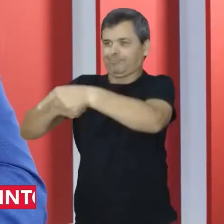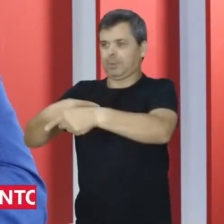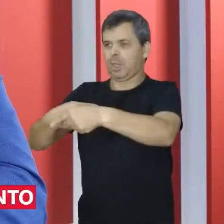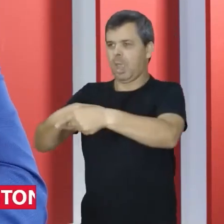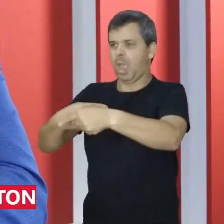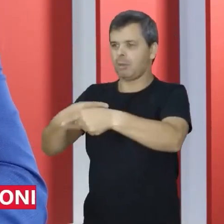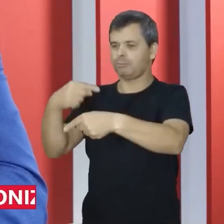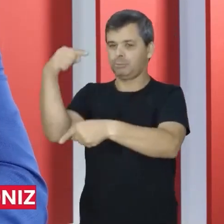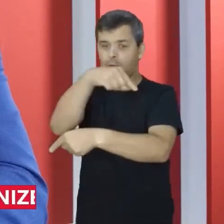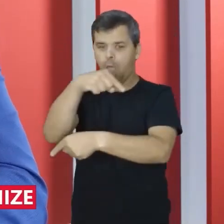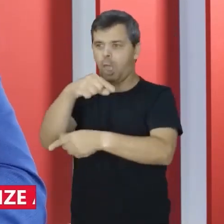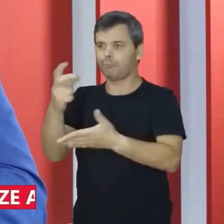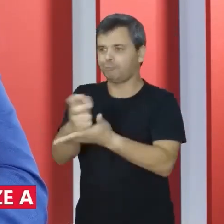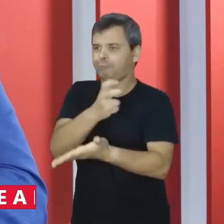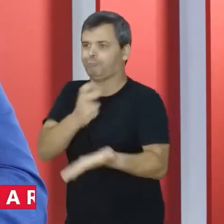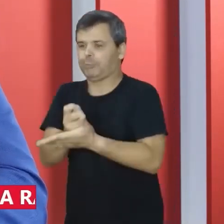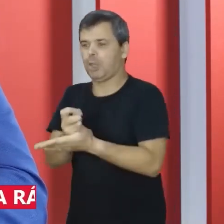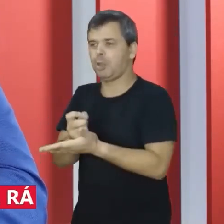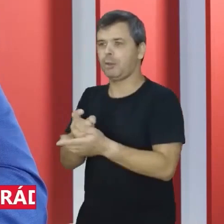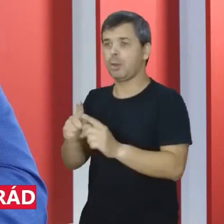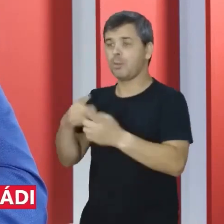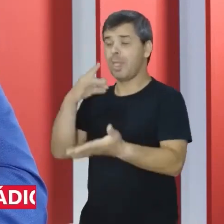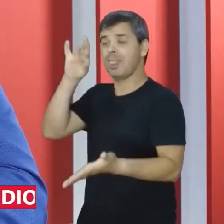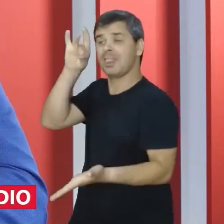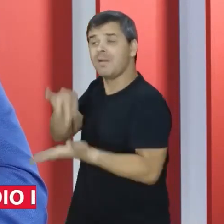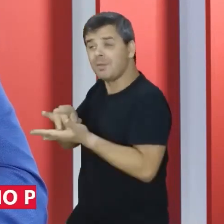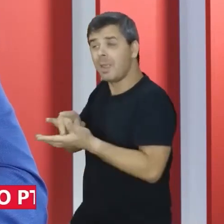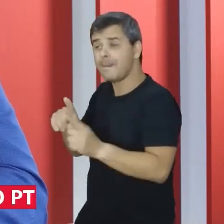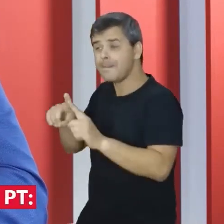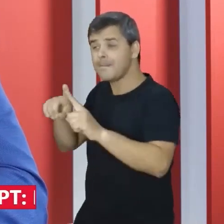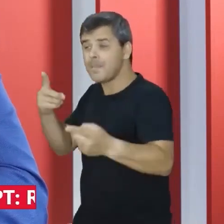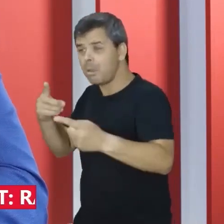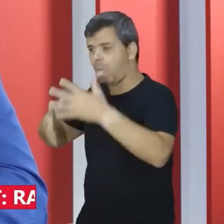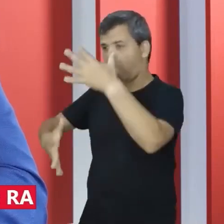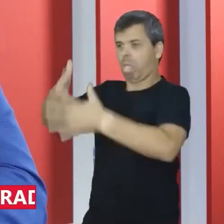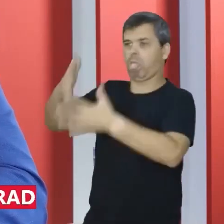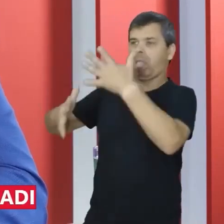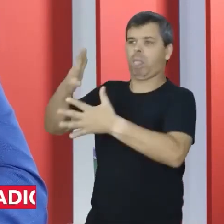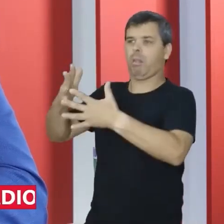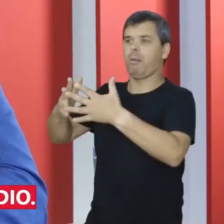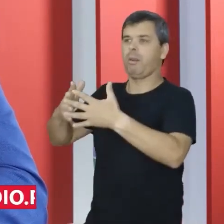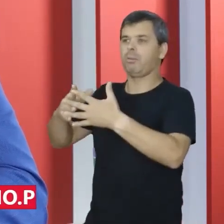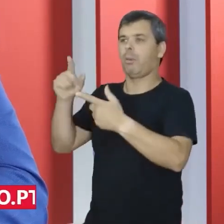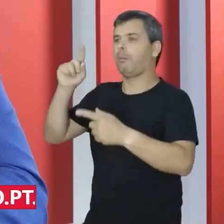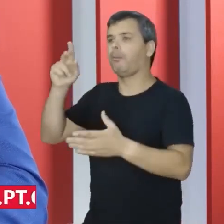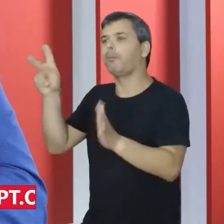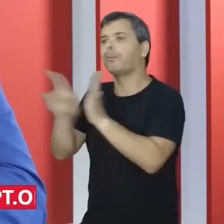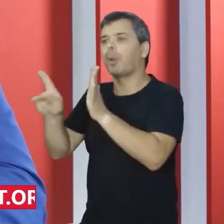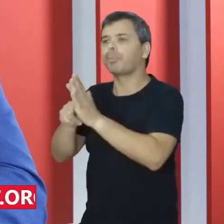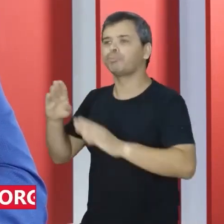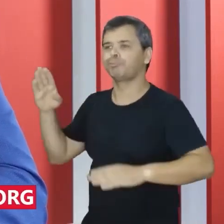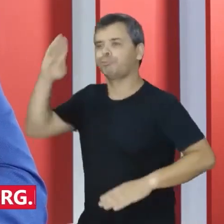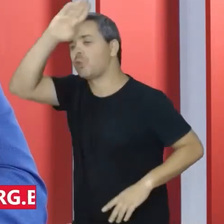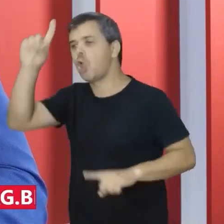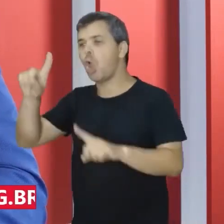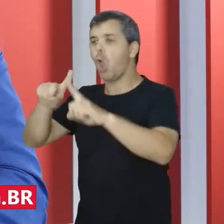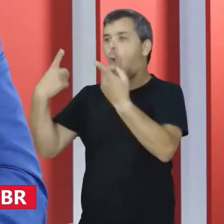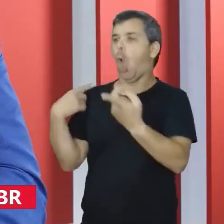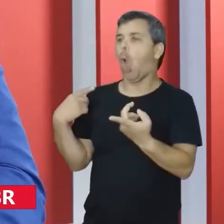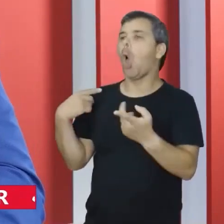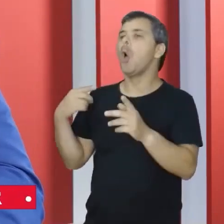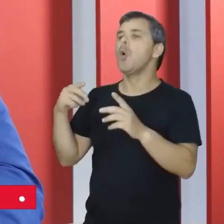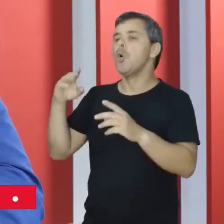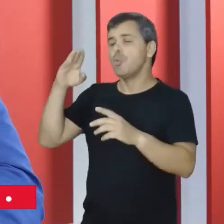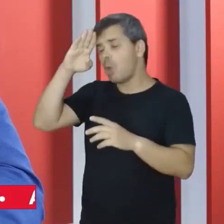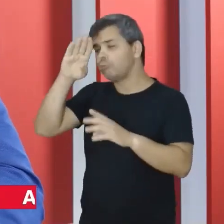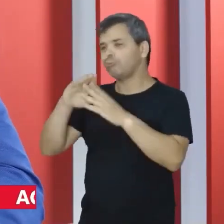o governo de ter sequestrado a comissão. Quando, na verdade, quem mais atrapalha a comissão são os bolsonaristas. Ou os ministros indicados por